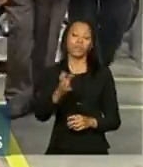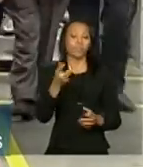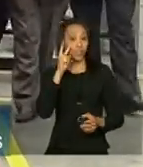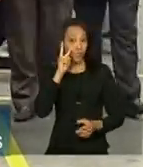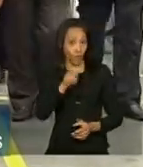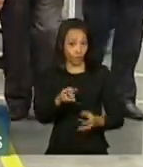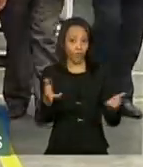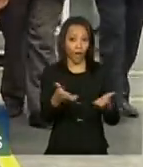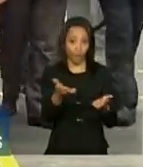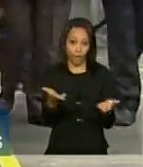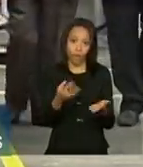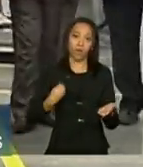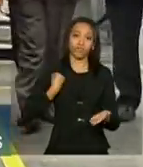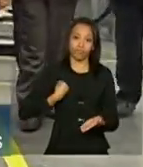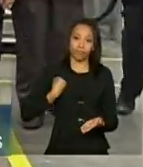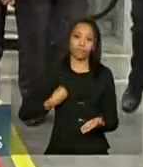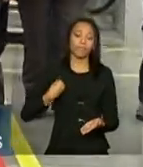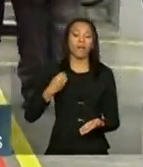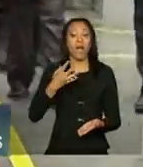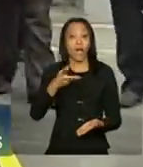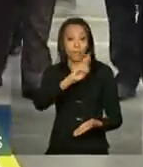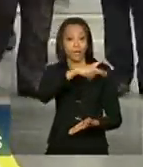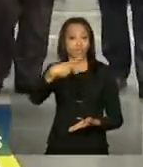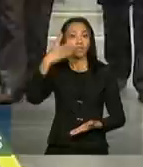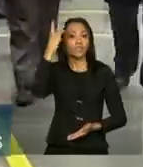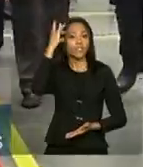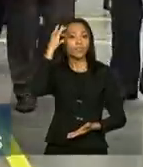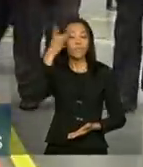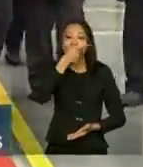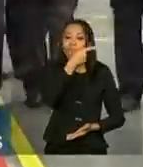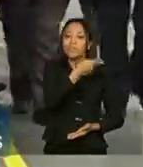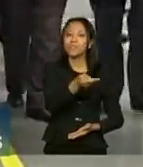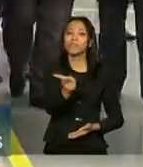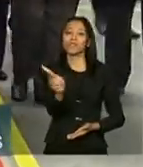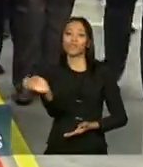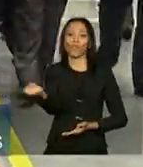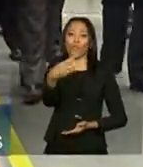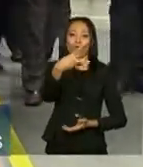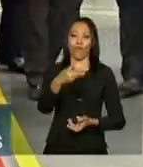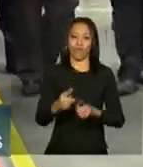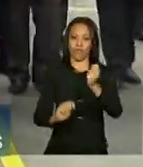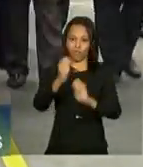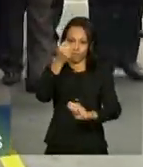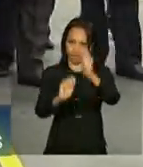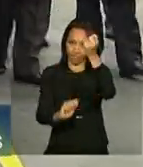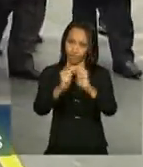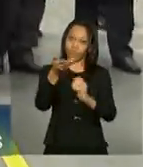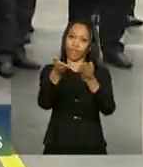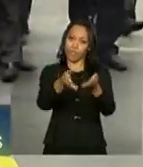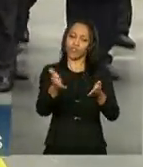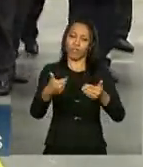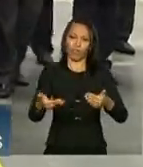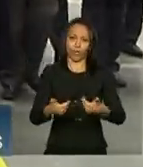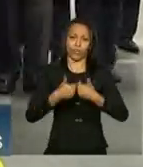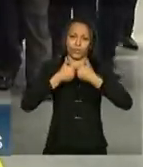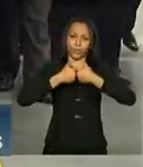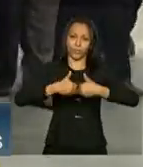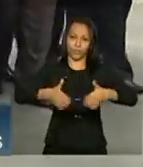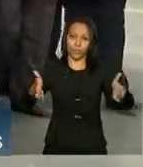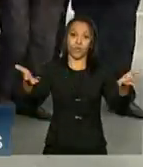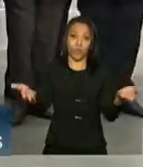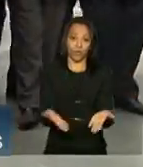ao vivo. A presidenta Dilma Rousseff está visitando a nova fábrica da Baltô, que foi inaugurada